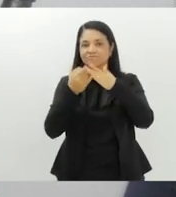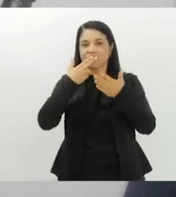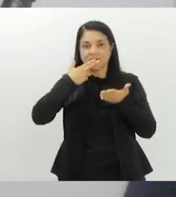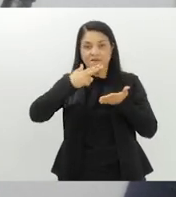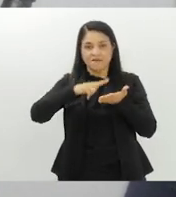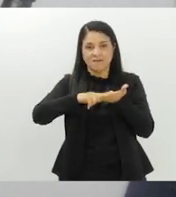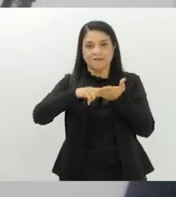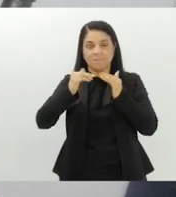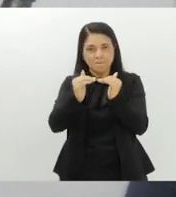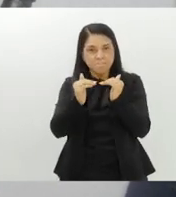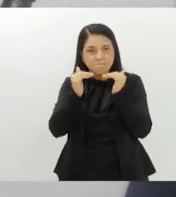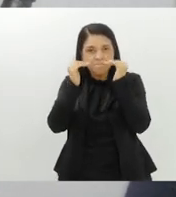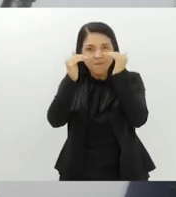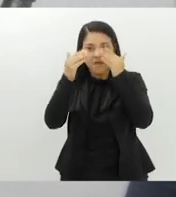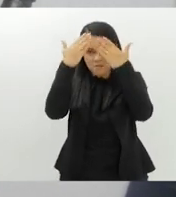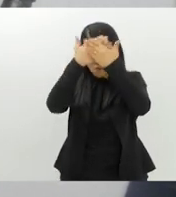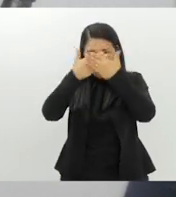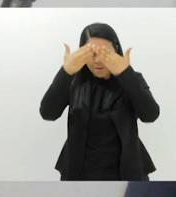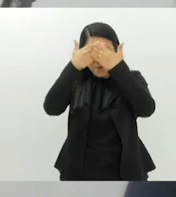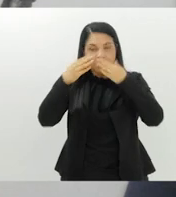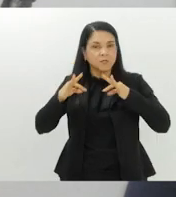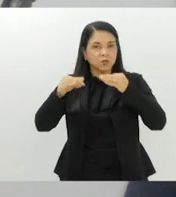para todas as demais religiões,